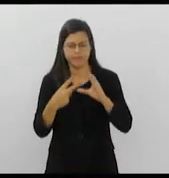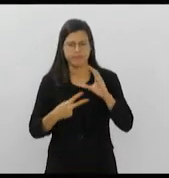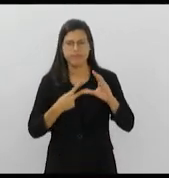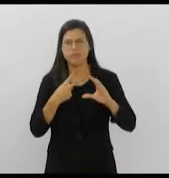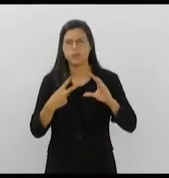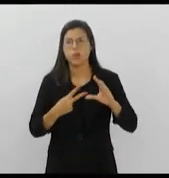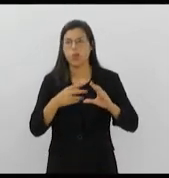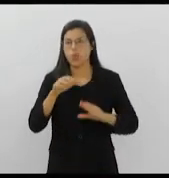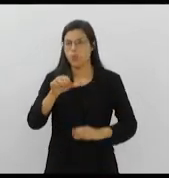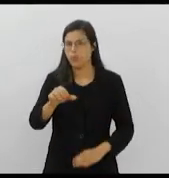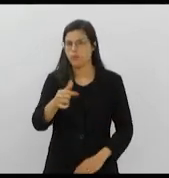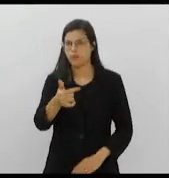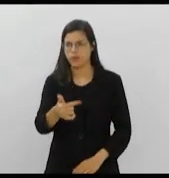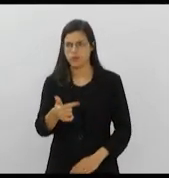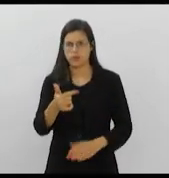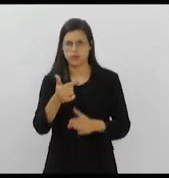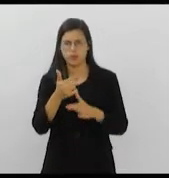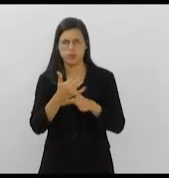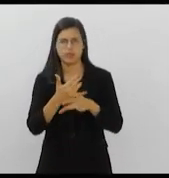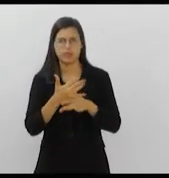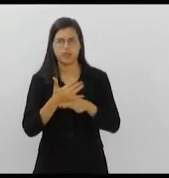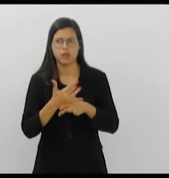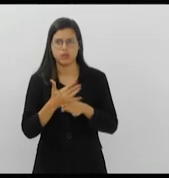92 municípios do nosso estado